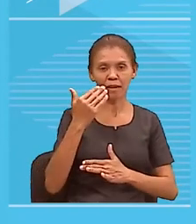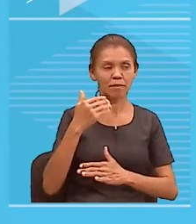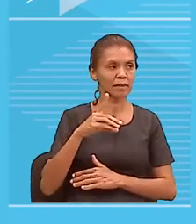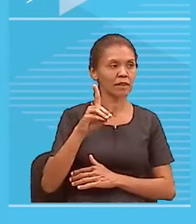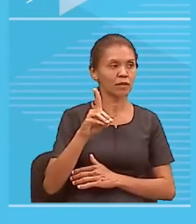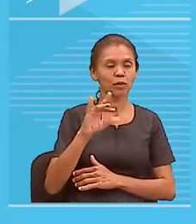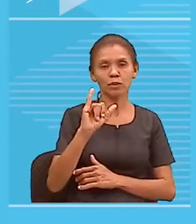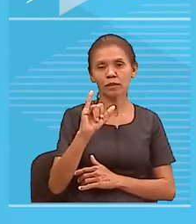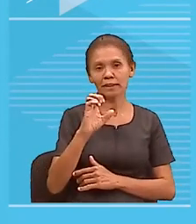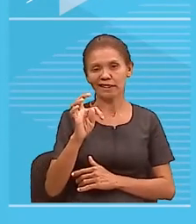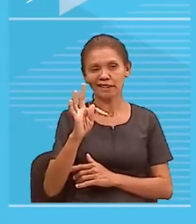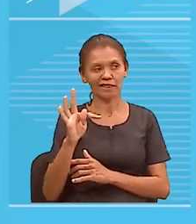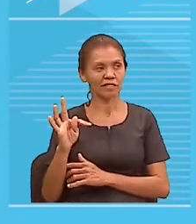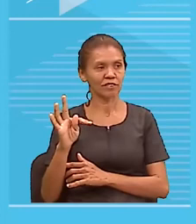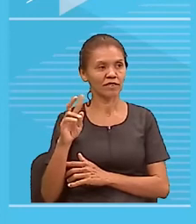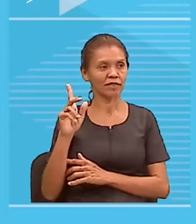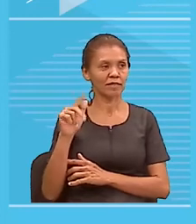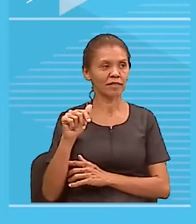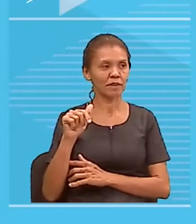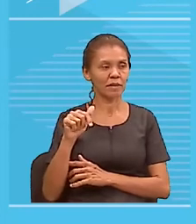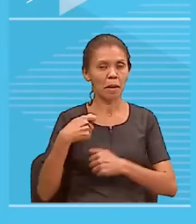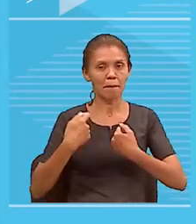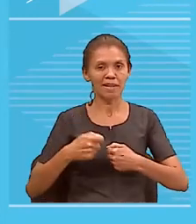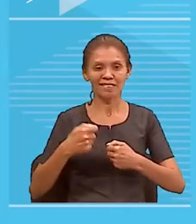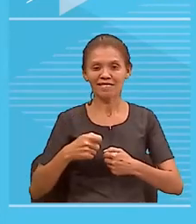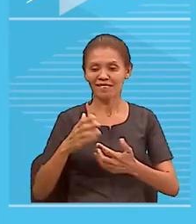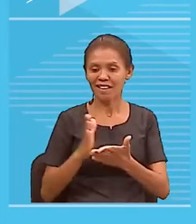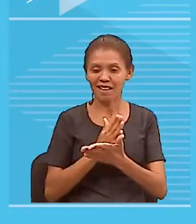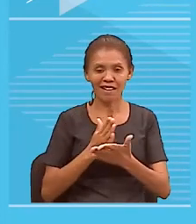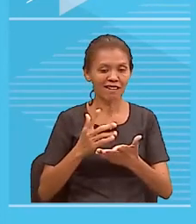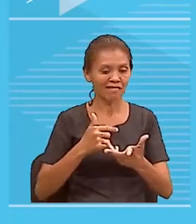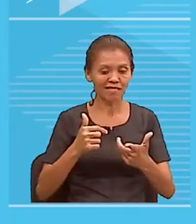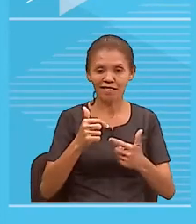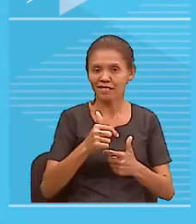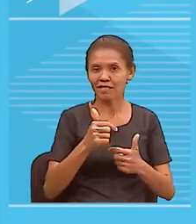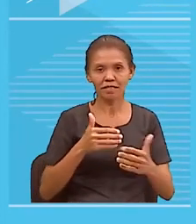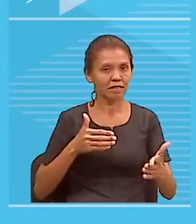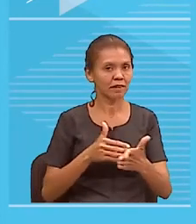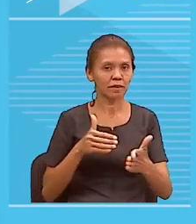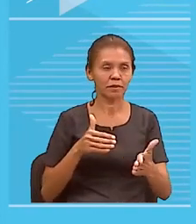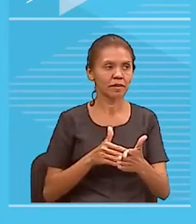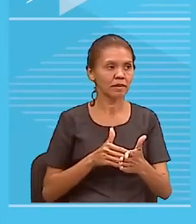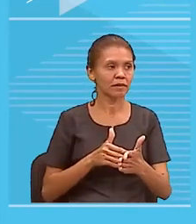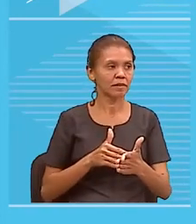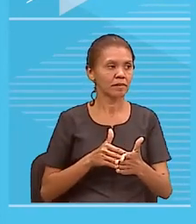é aquele alimento que você precisa restringir algum ingrediente bem específico não necessariamente